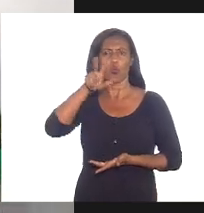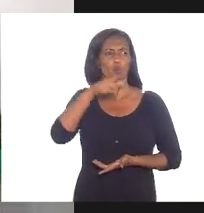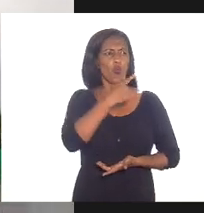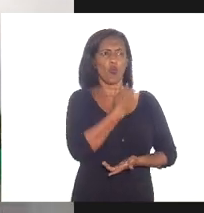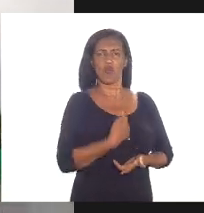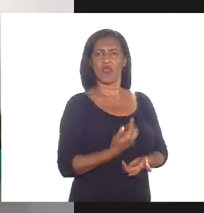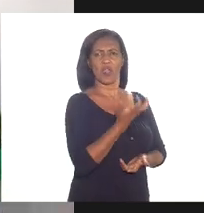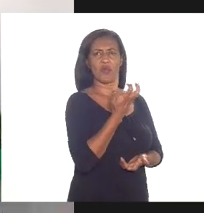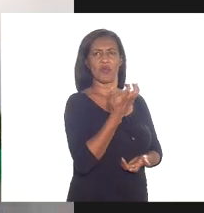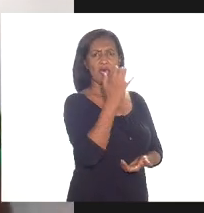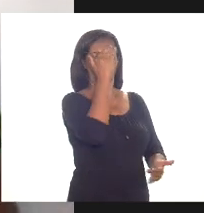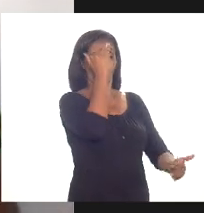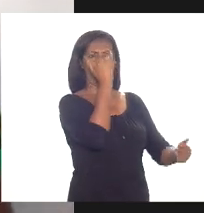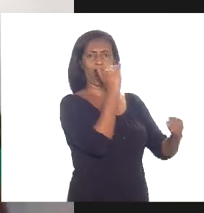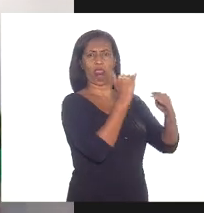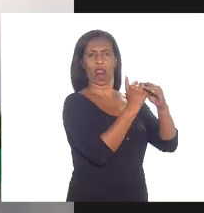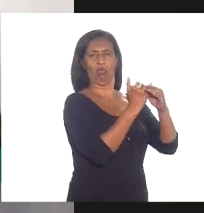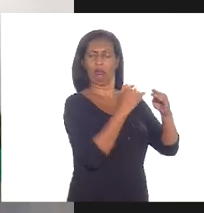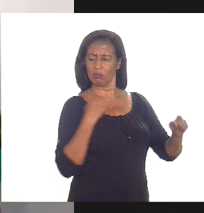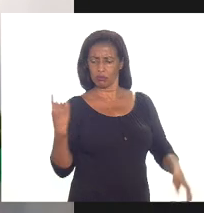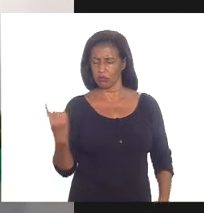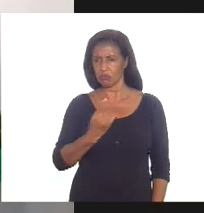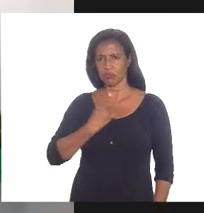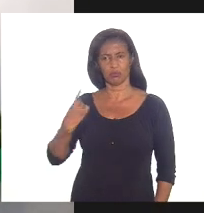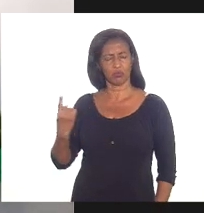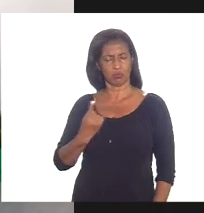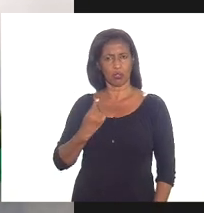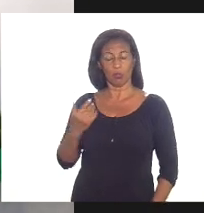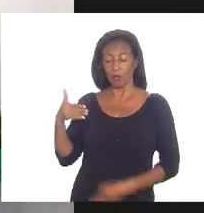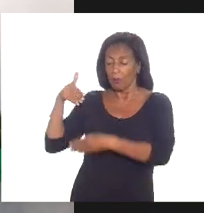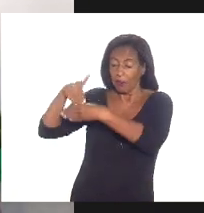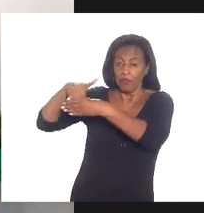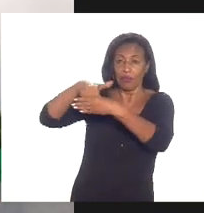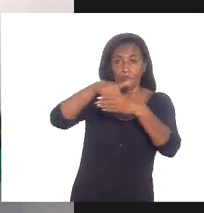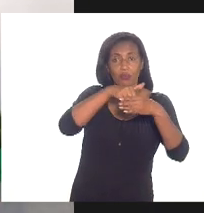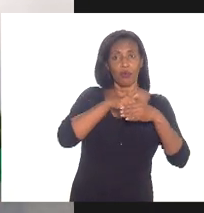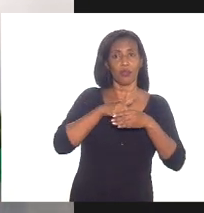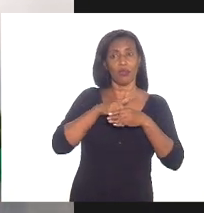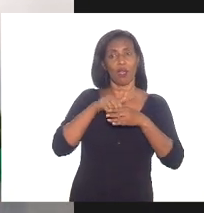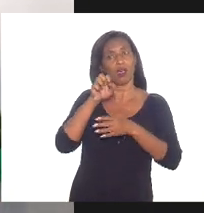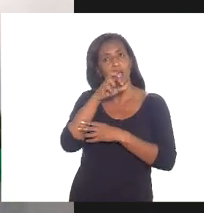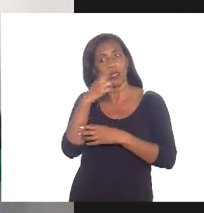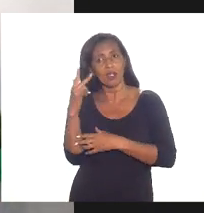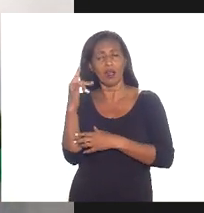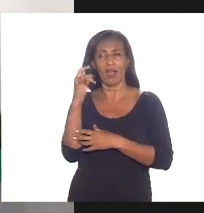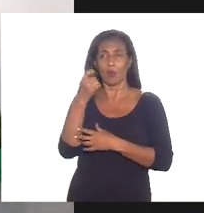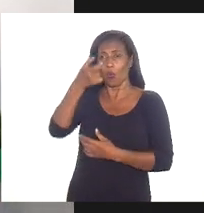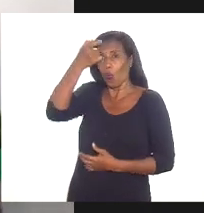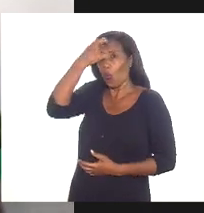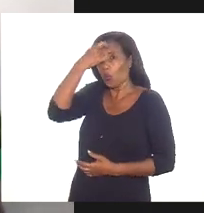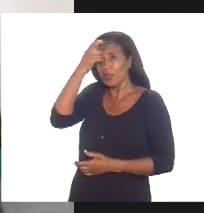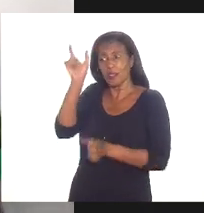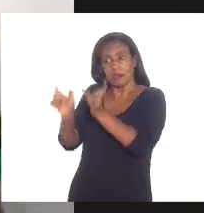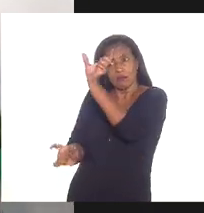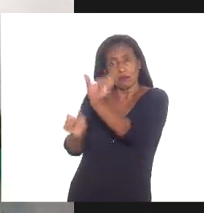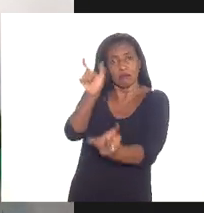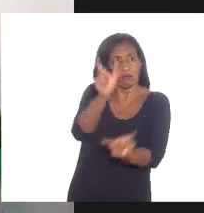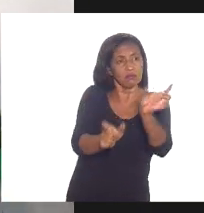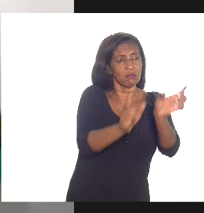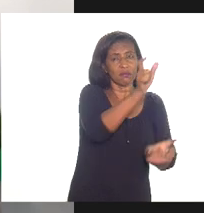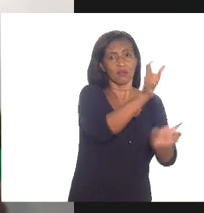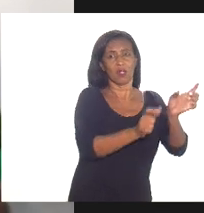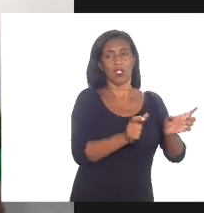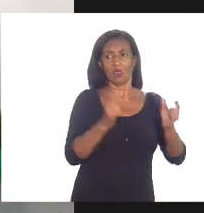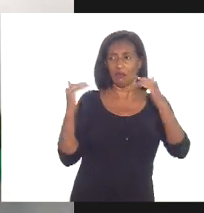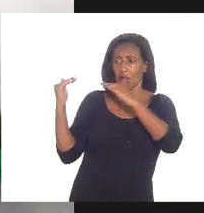ou deixa de querer. Estamos aqui para votarmos e, claro, de acordo com a consciência de cada um e de cada uma,